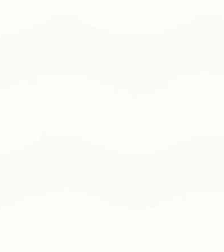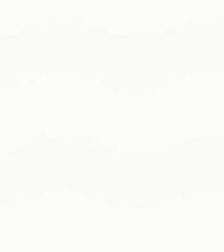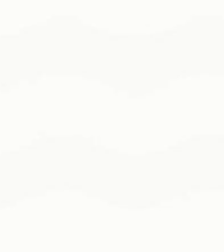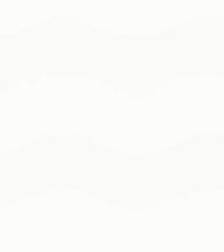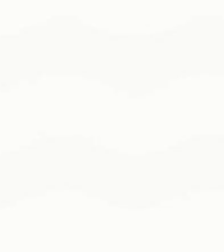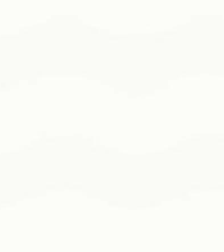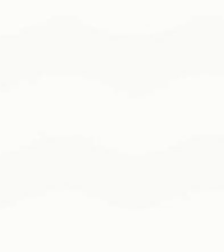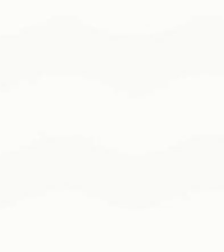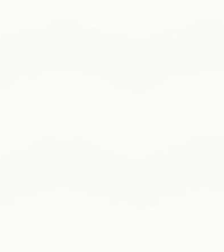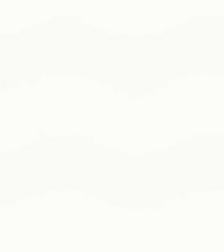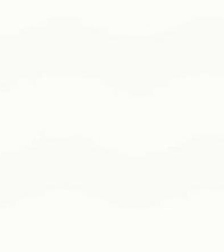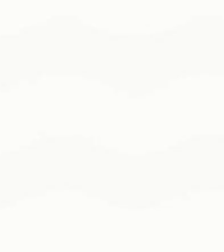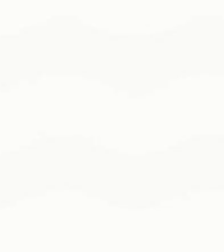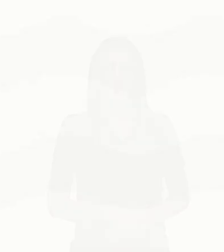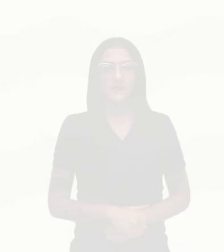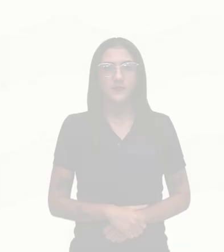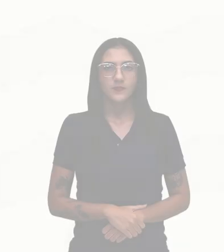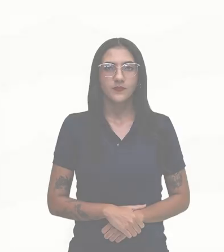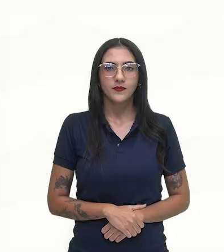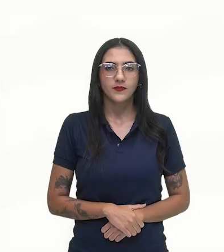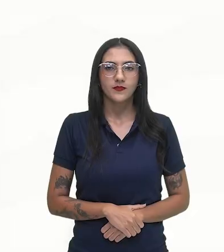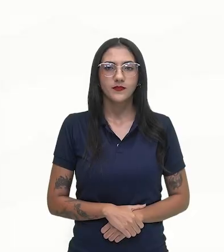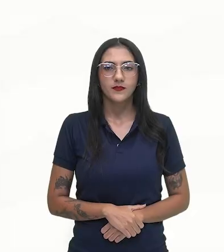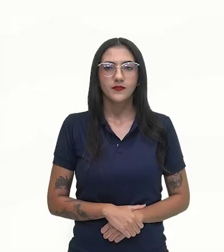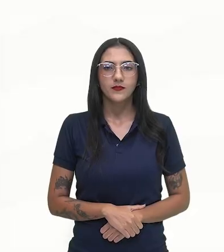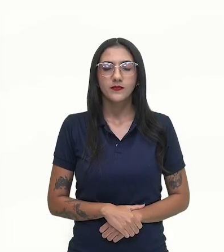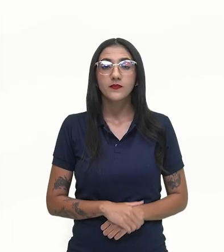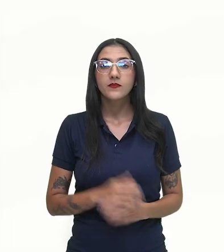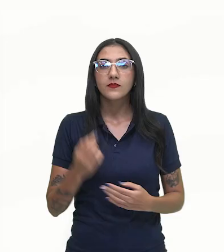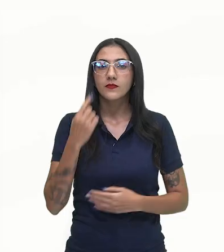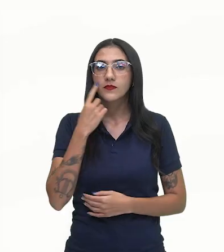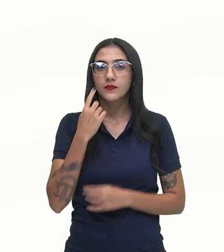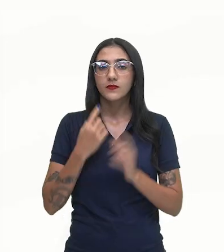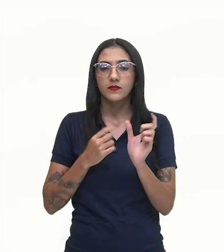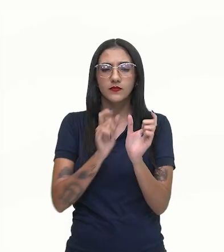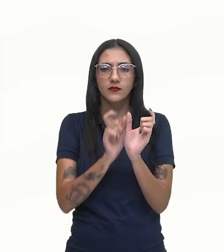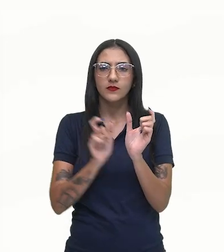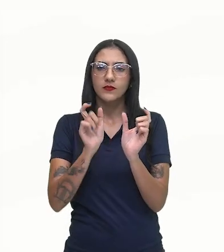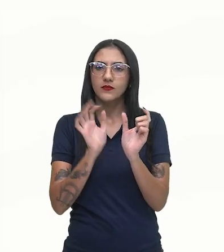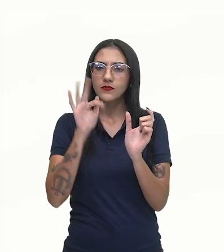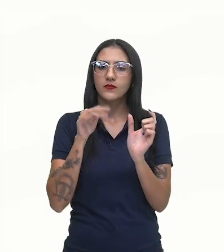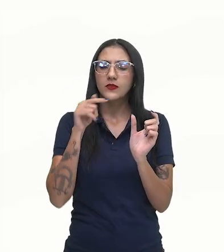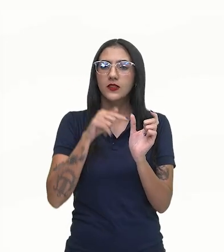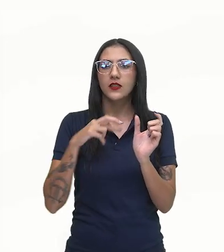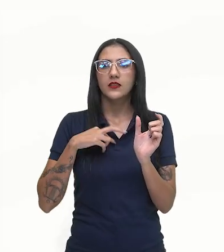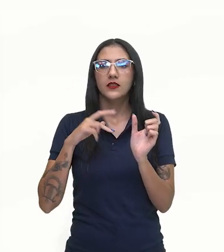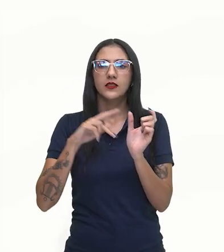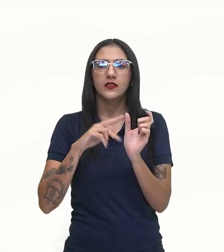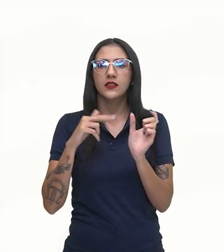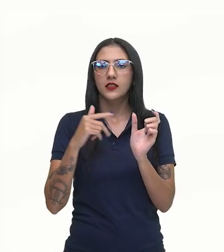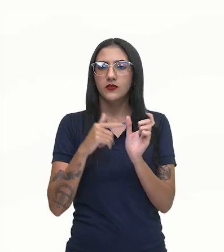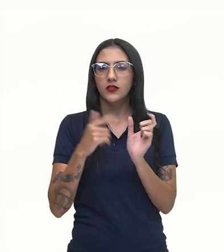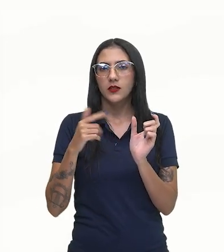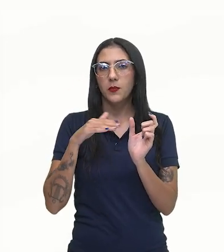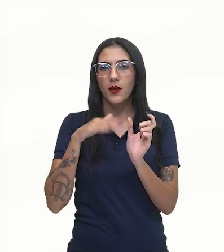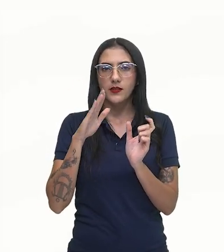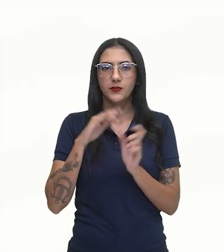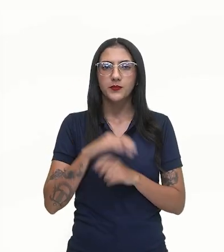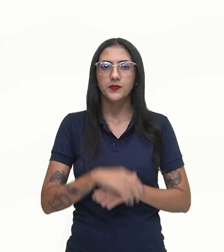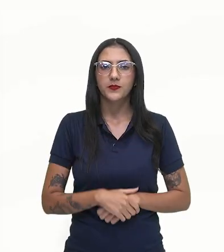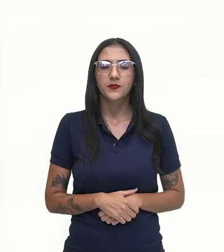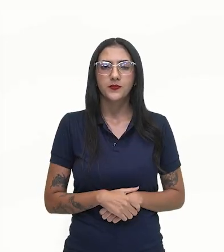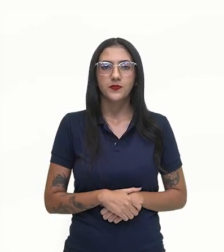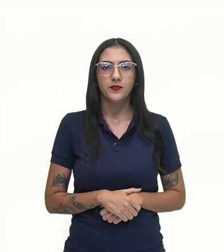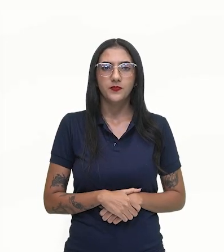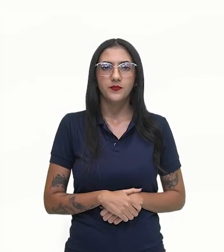mais sujo. É como se essa finalização aí, ela significasse mais, ok?